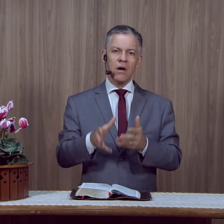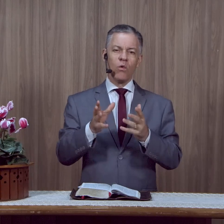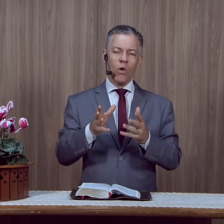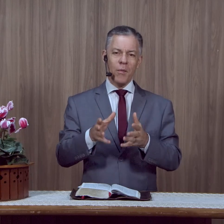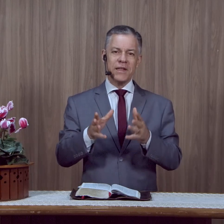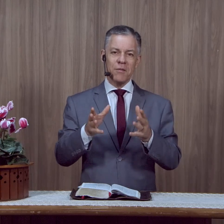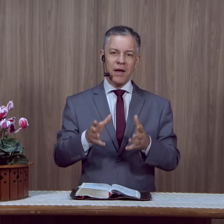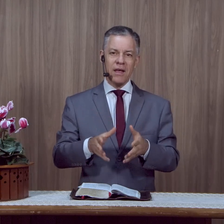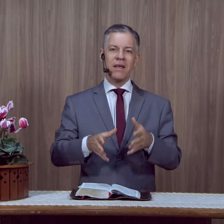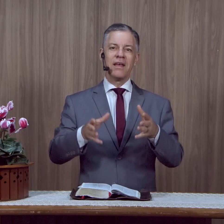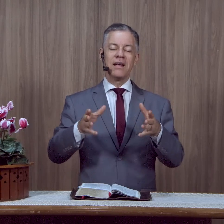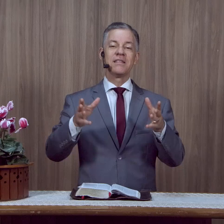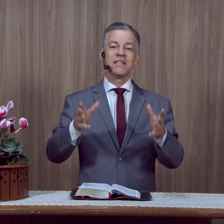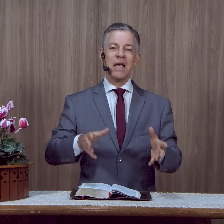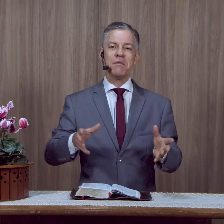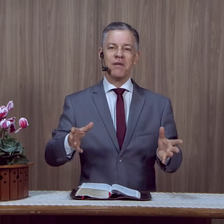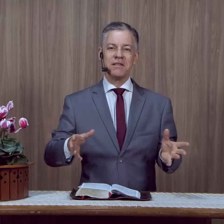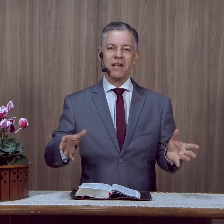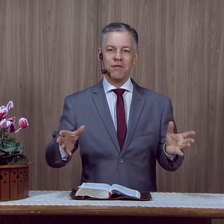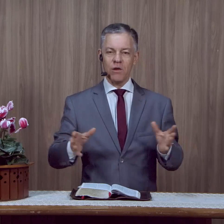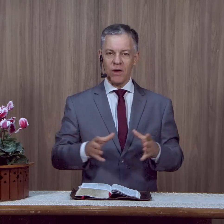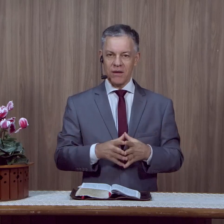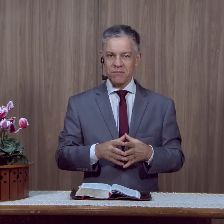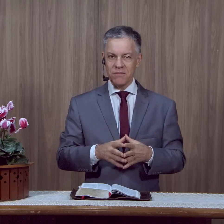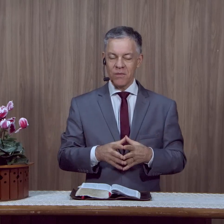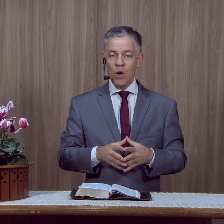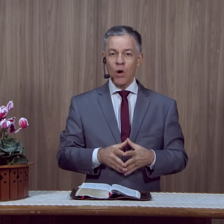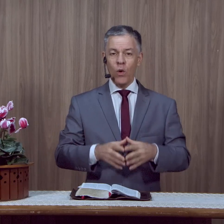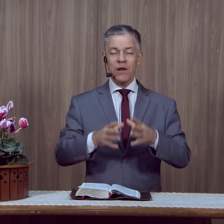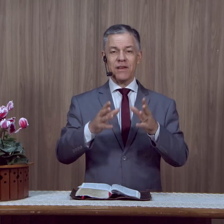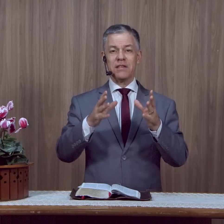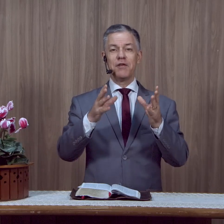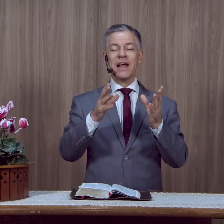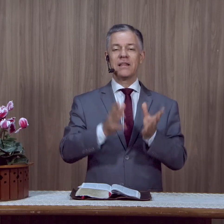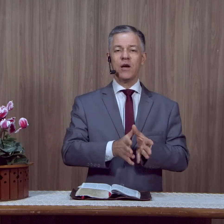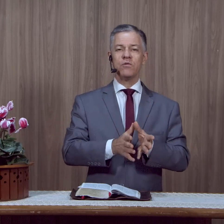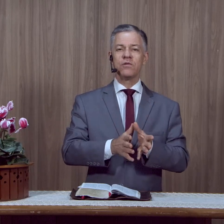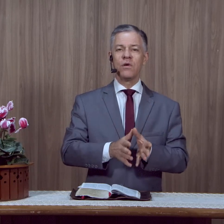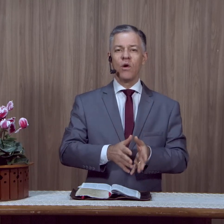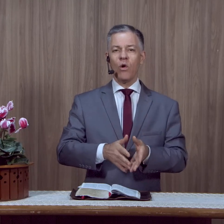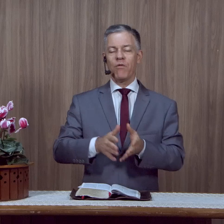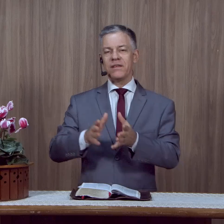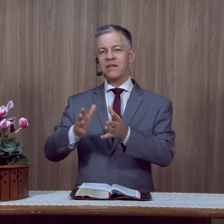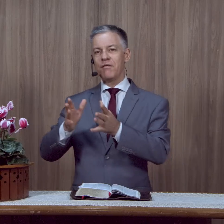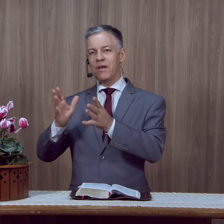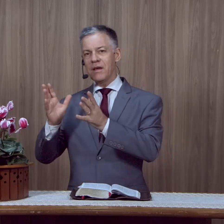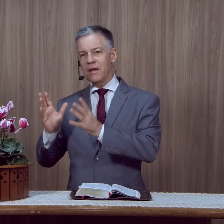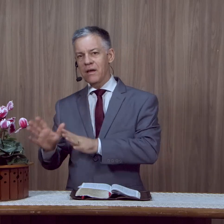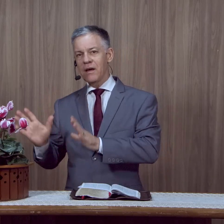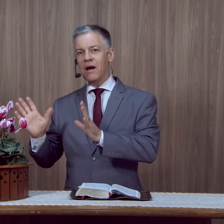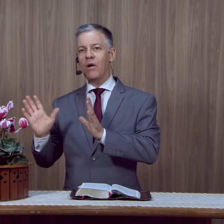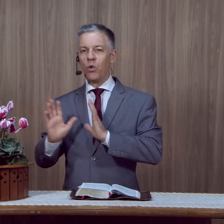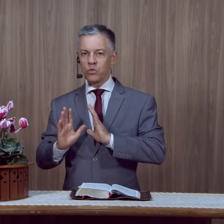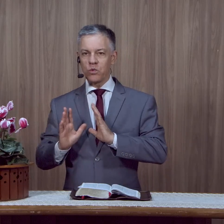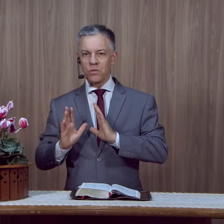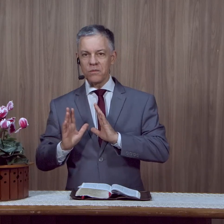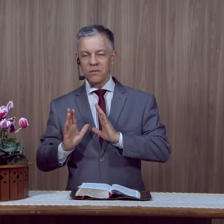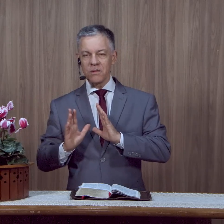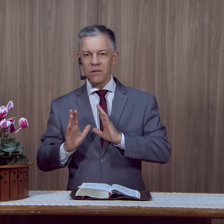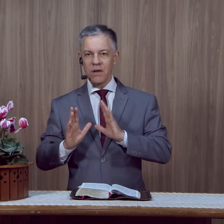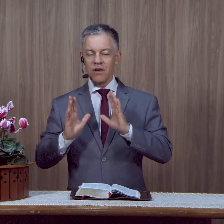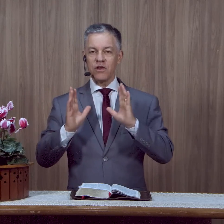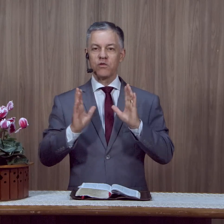Espiritualmente, o homem também, ele sempre vai servir alguém. Ou ele vai servir a Deus, ou vai servir a